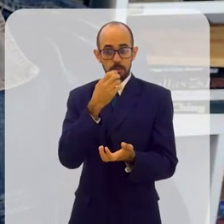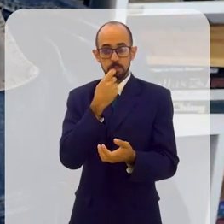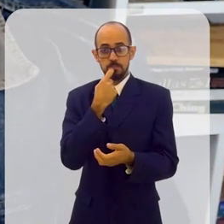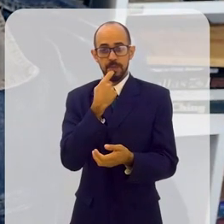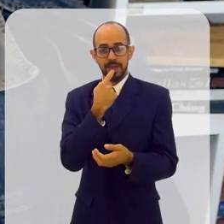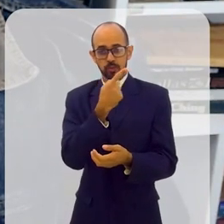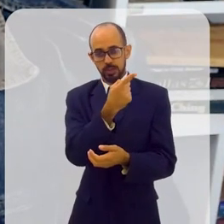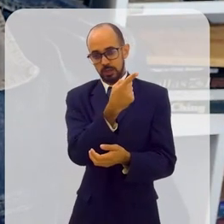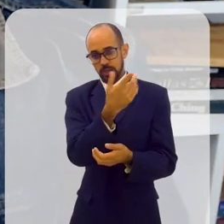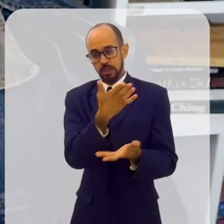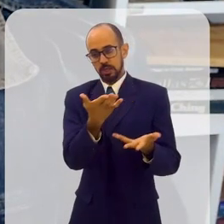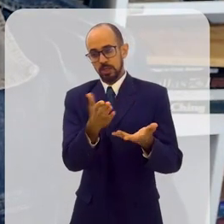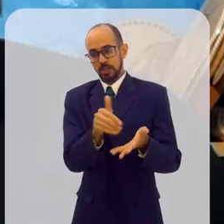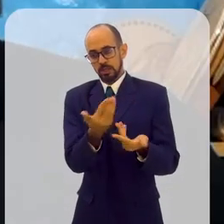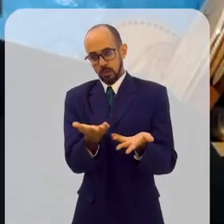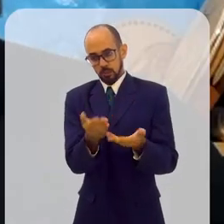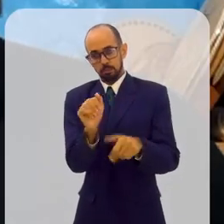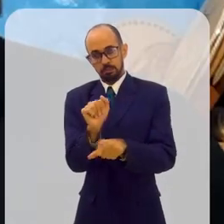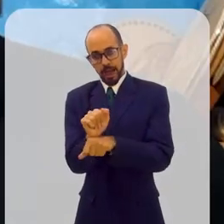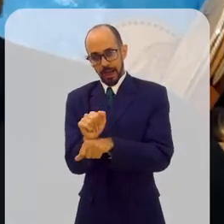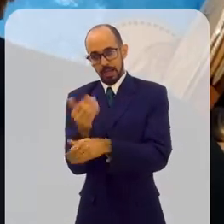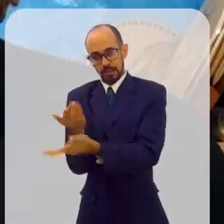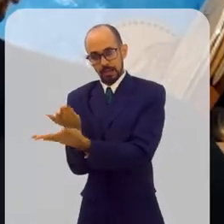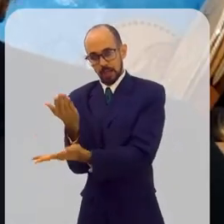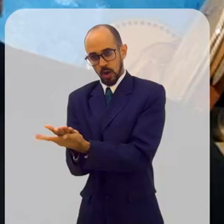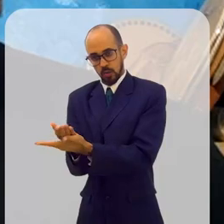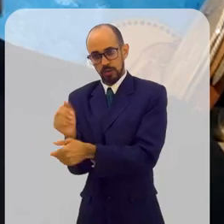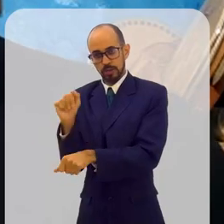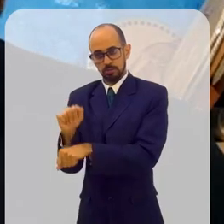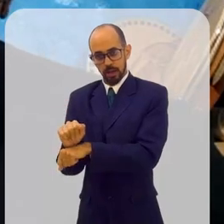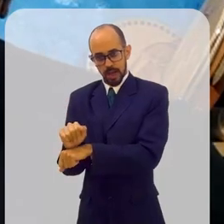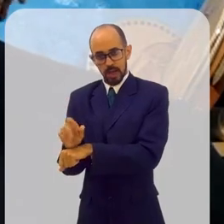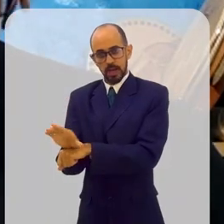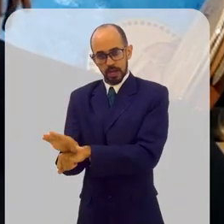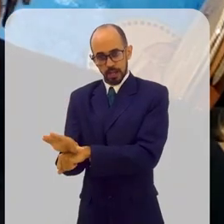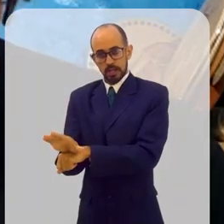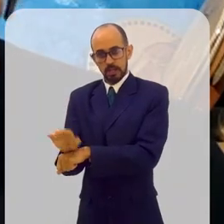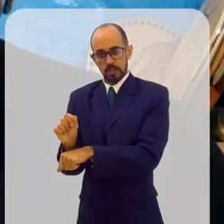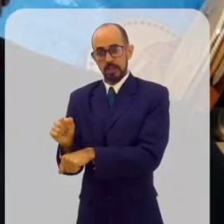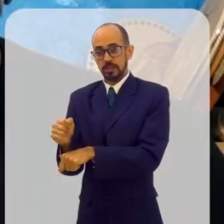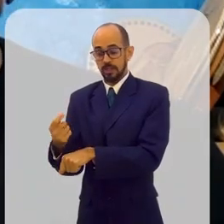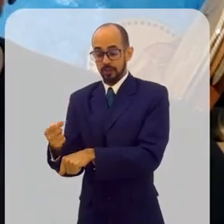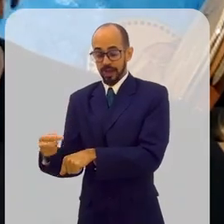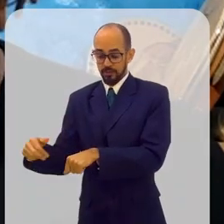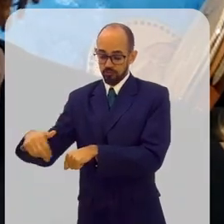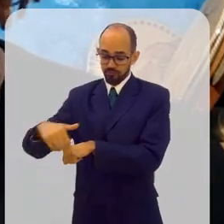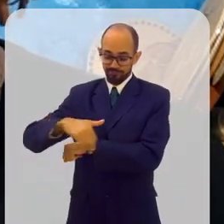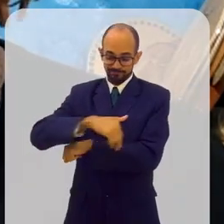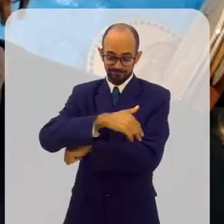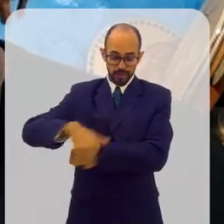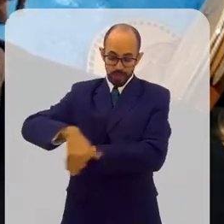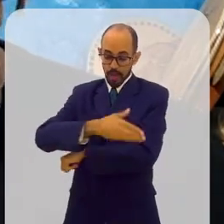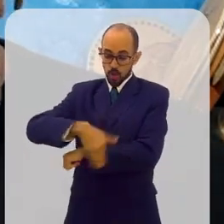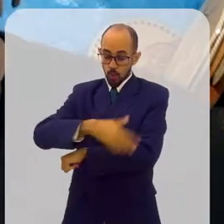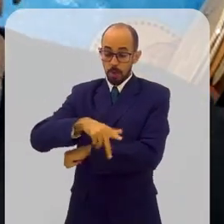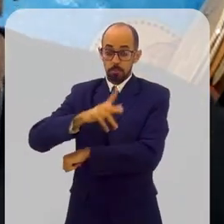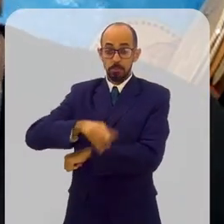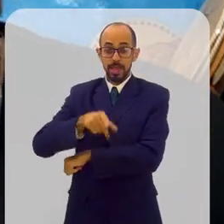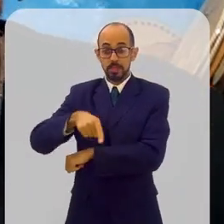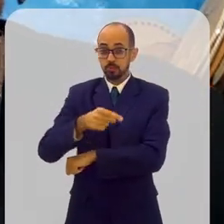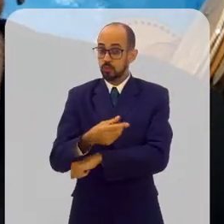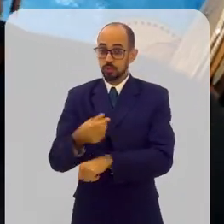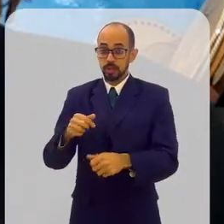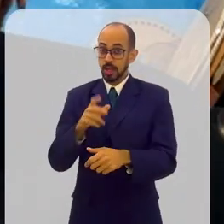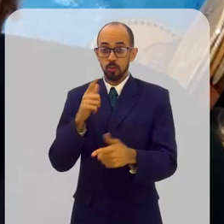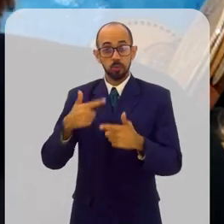tem aula. Você encontra uma forma, paralisa a aula, espera um momento e passa em frente àquele lugar, que está em frente